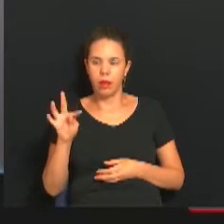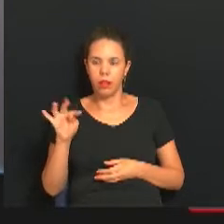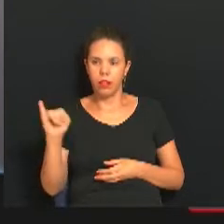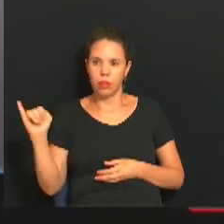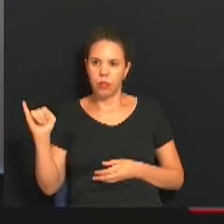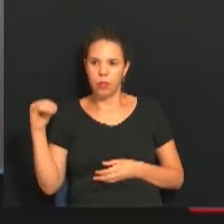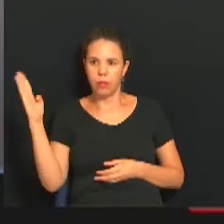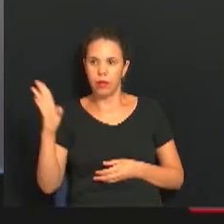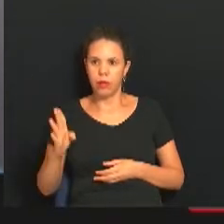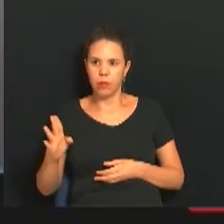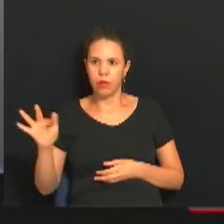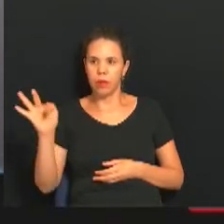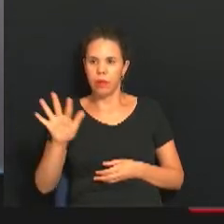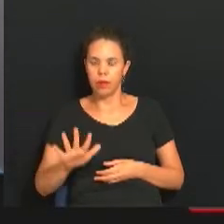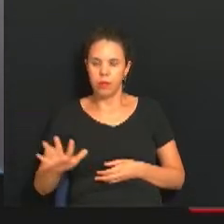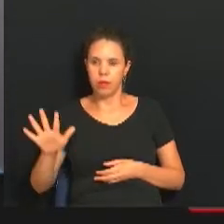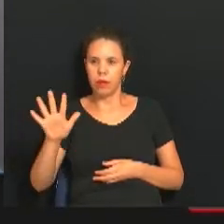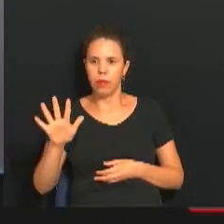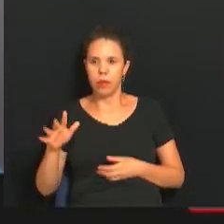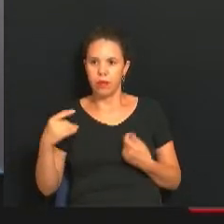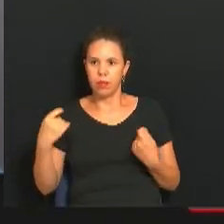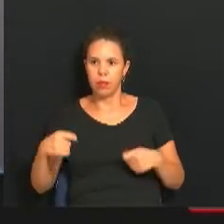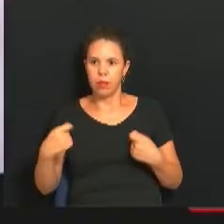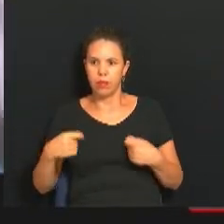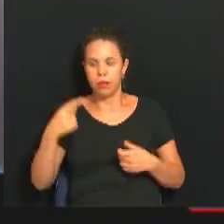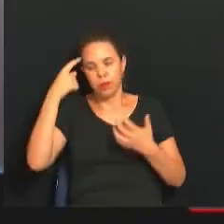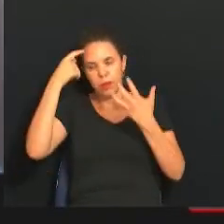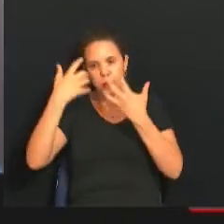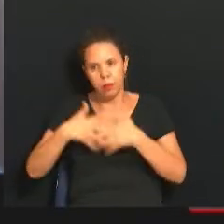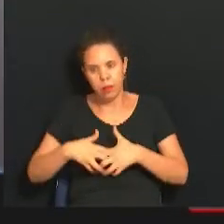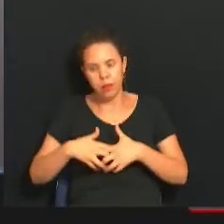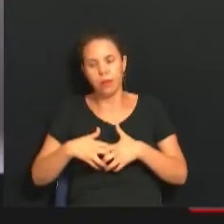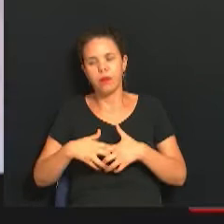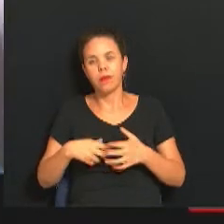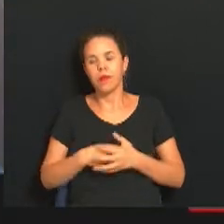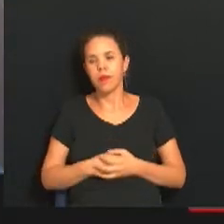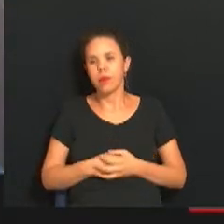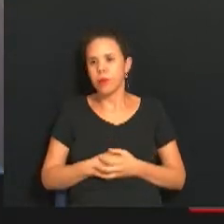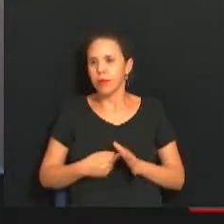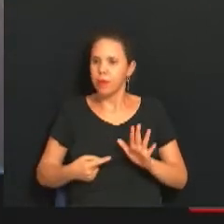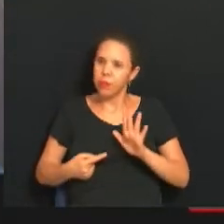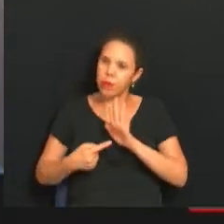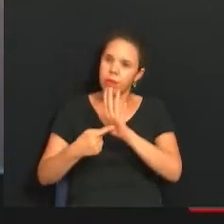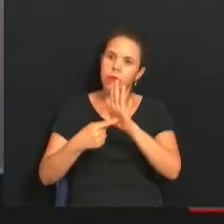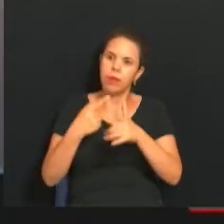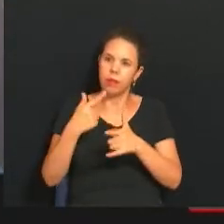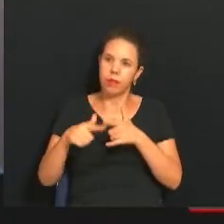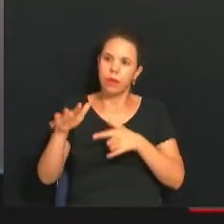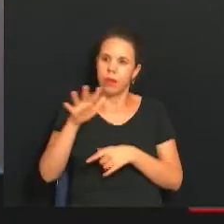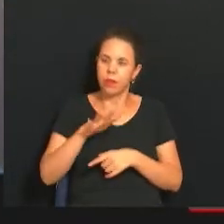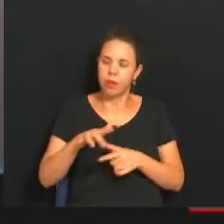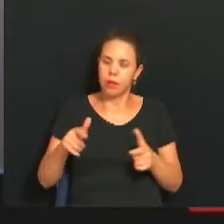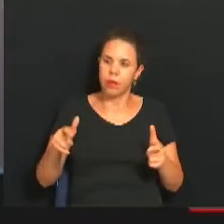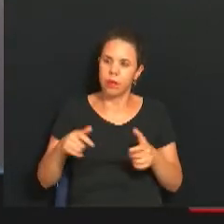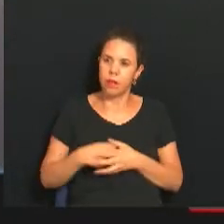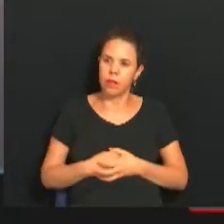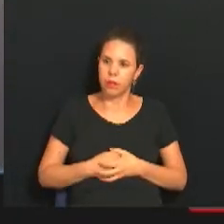brasileira, justamente pela necessidade de pensar de forma complexa, de apresentar os problemas de uma forma